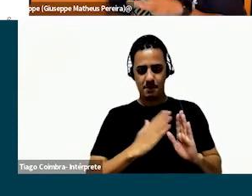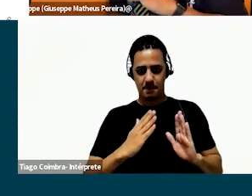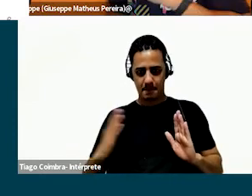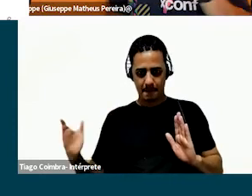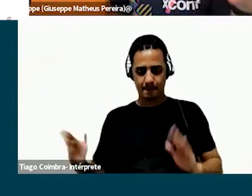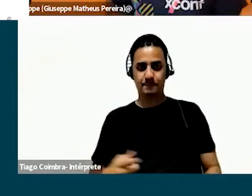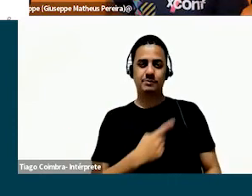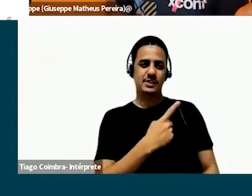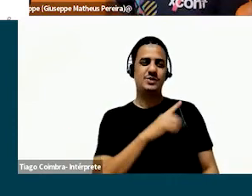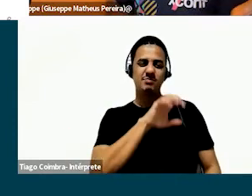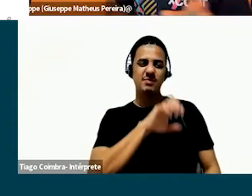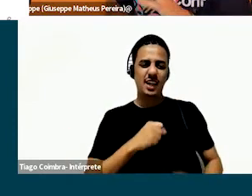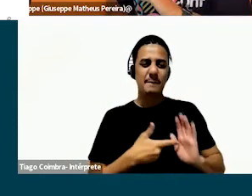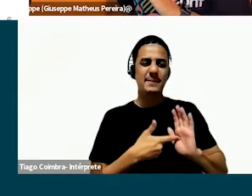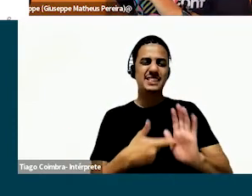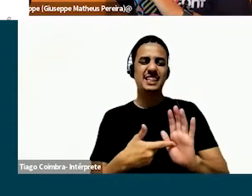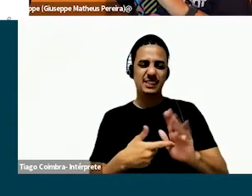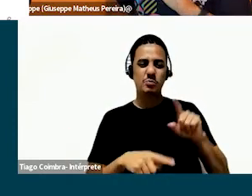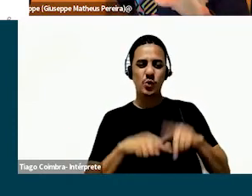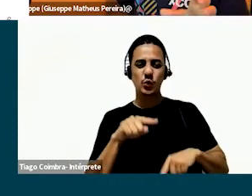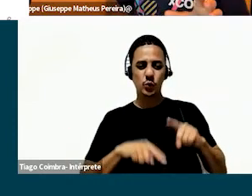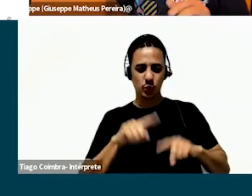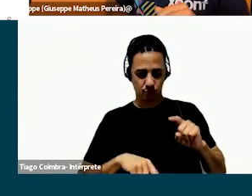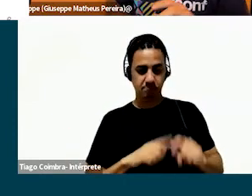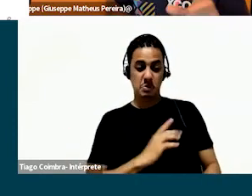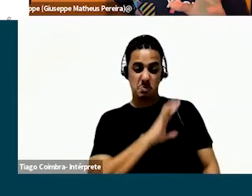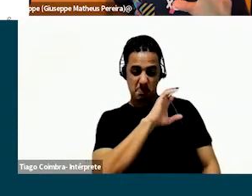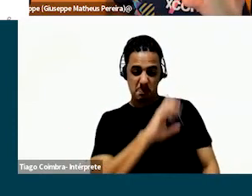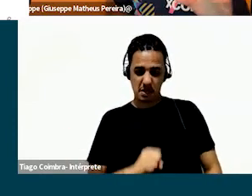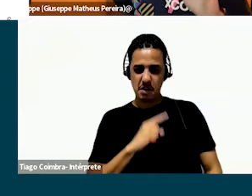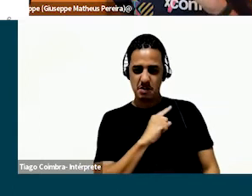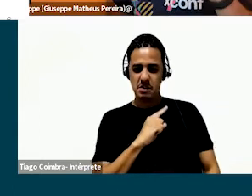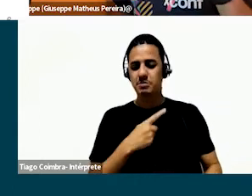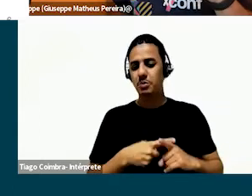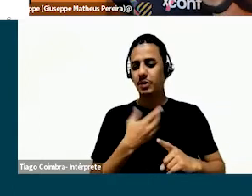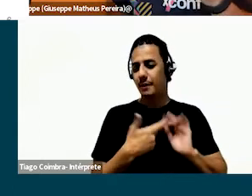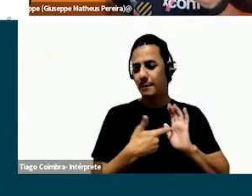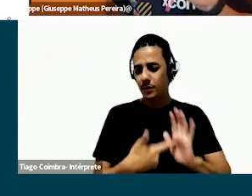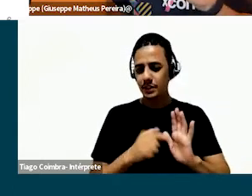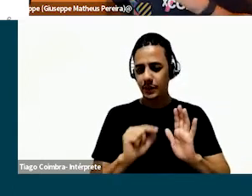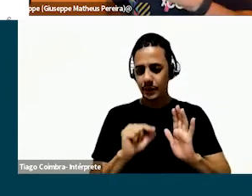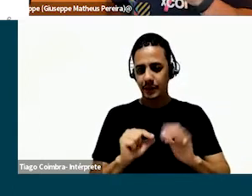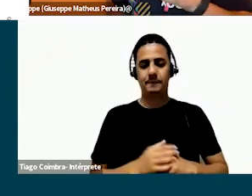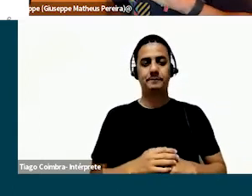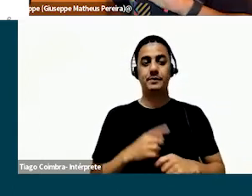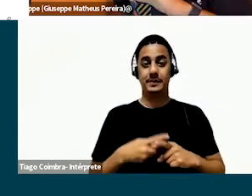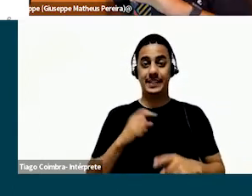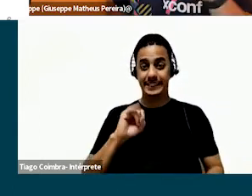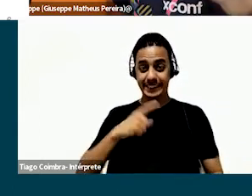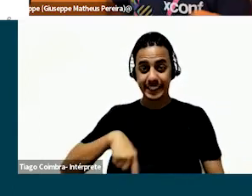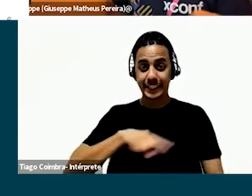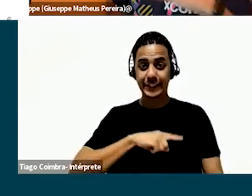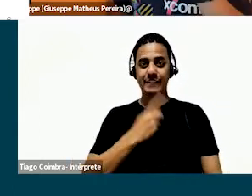de uma apresentação de produto. O ponto que eu quero falar sobre ela é que muitas vezes, quando a gente está falando